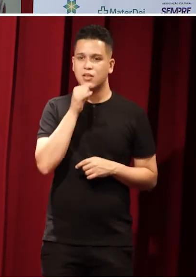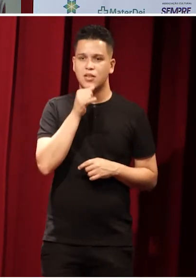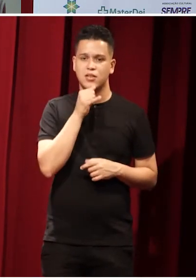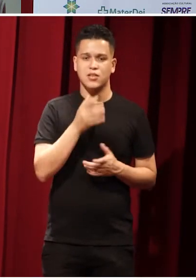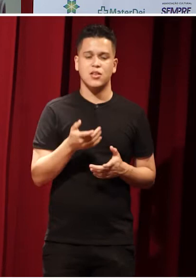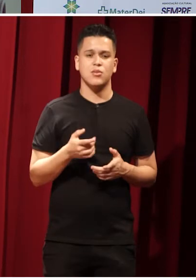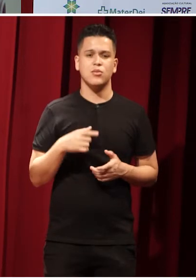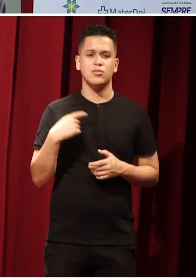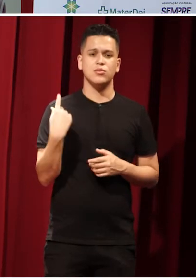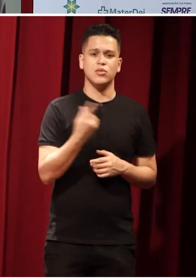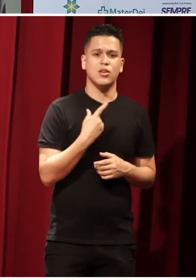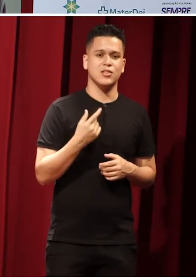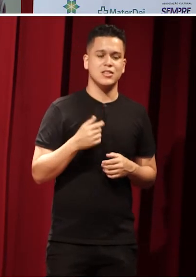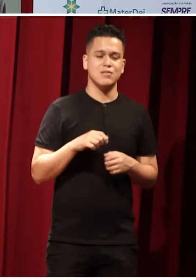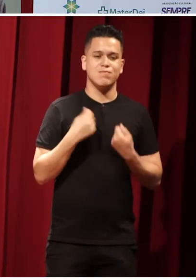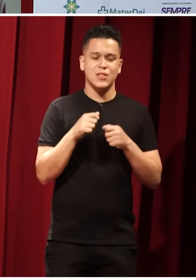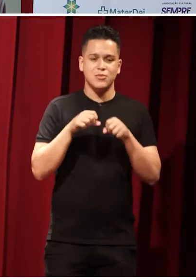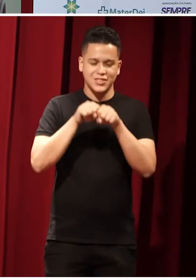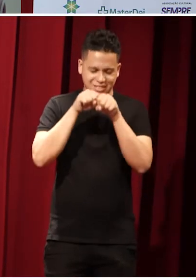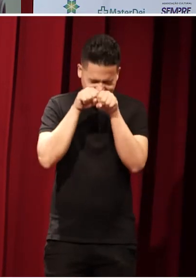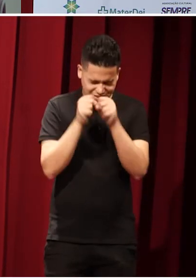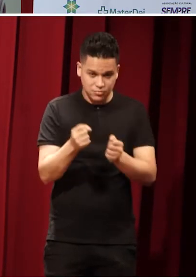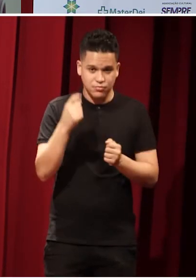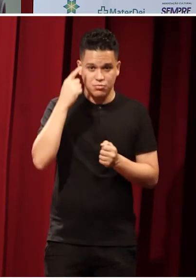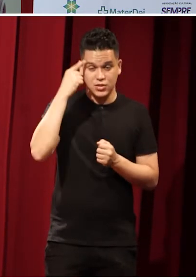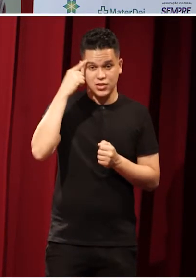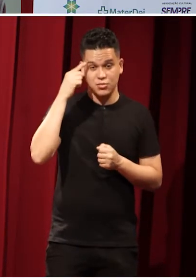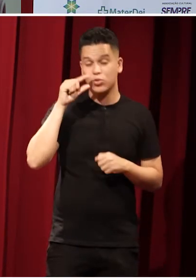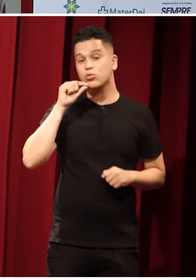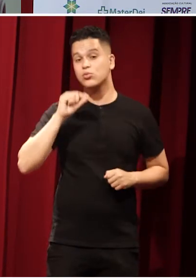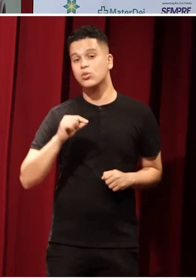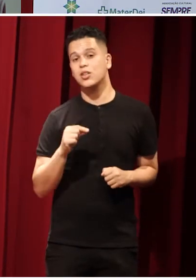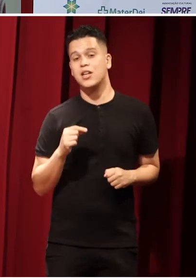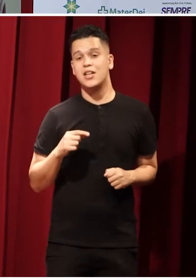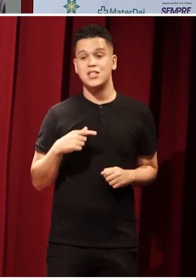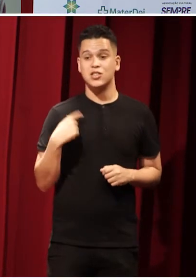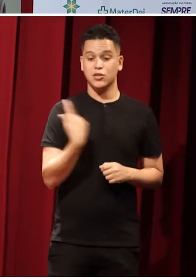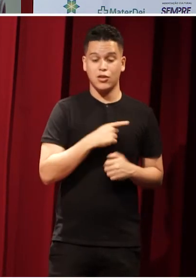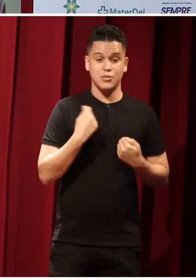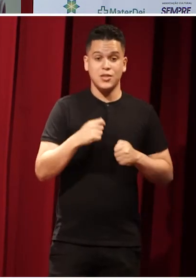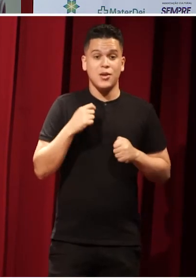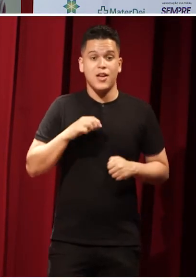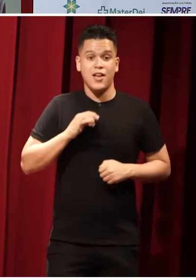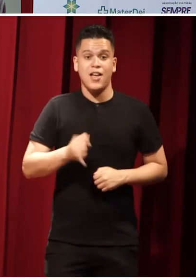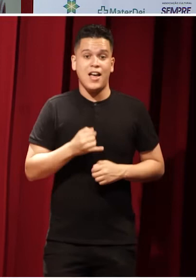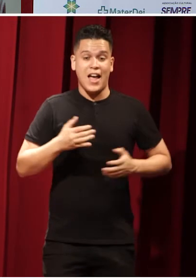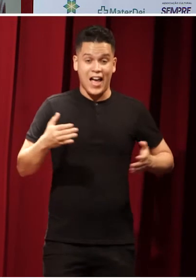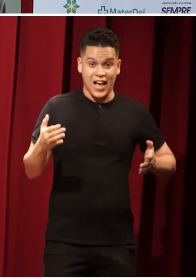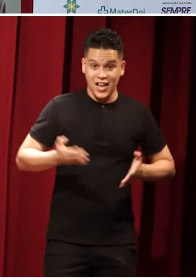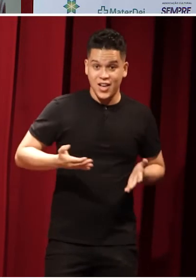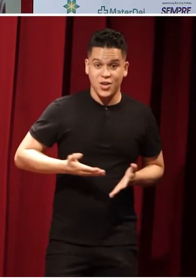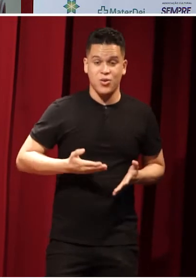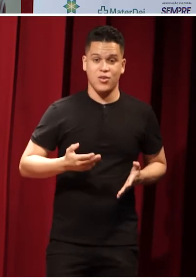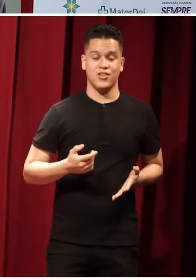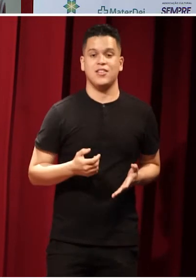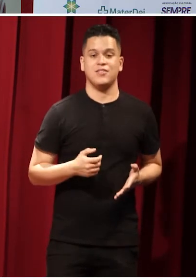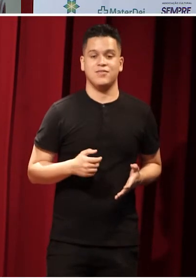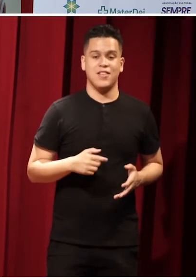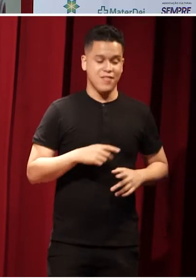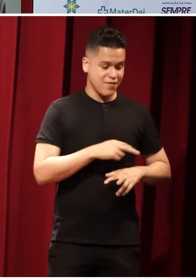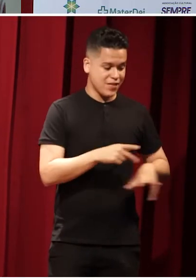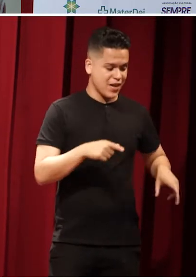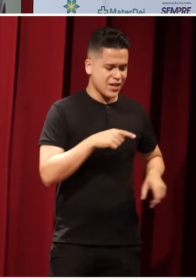qual nós temos que romper é o padrão em que nós precisamos aproveitar a oportunidade de que nós temos